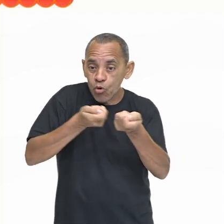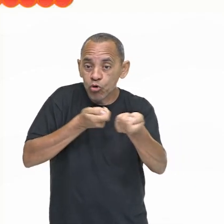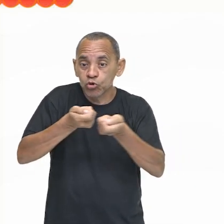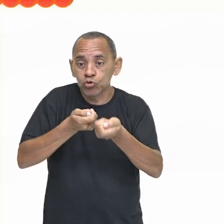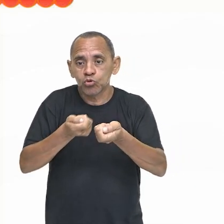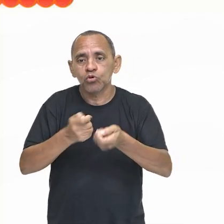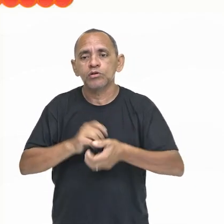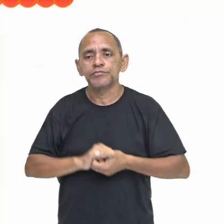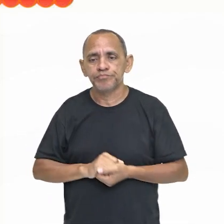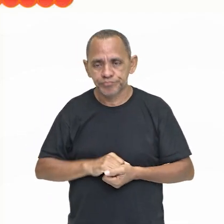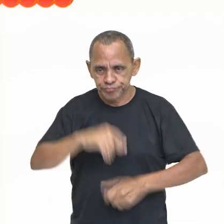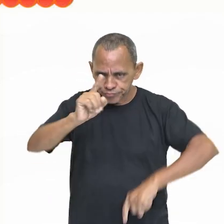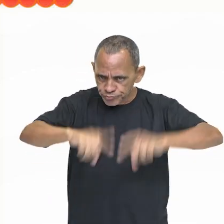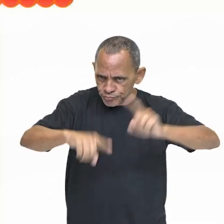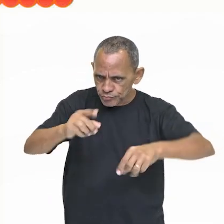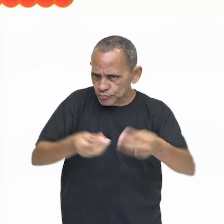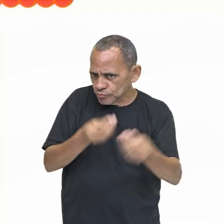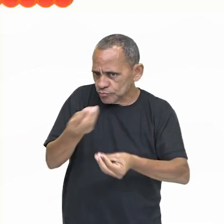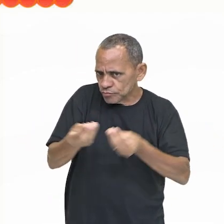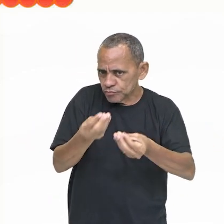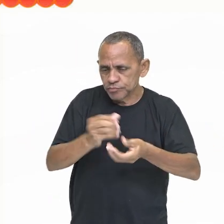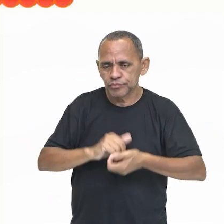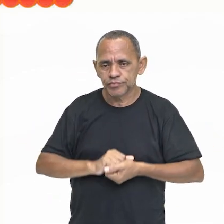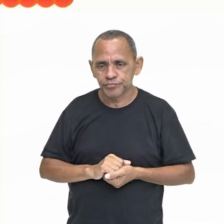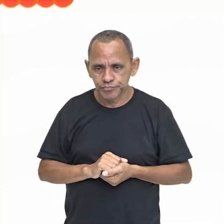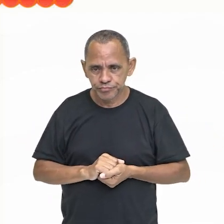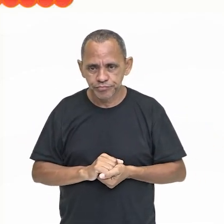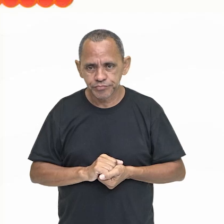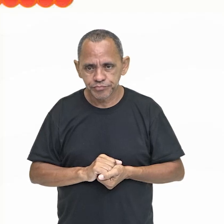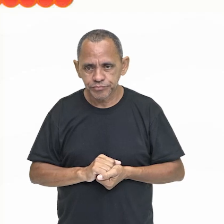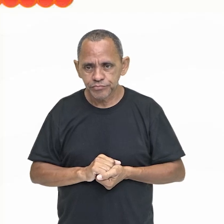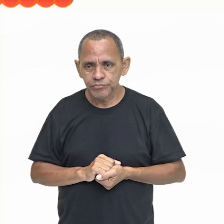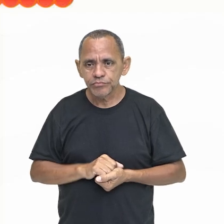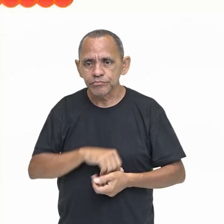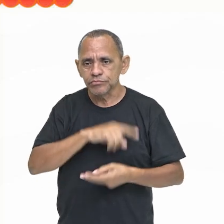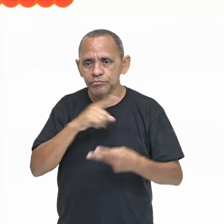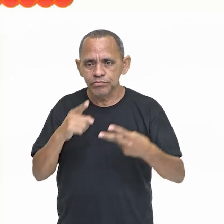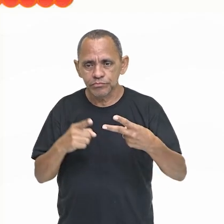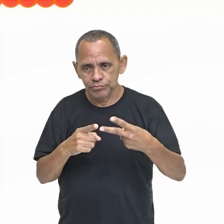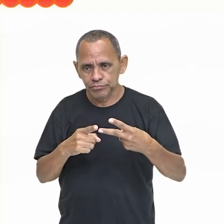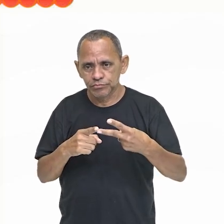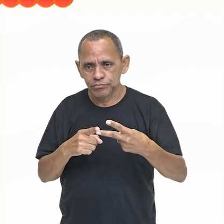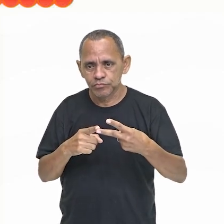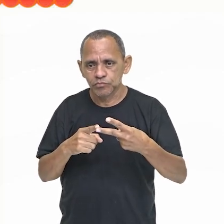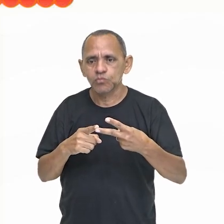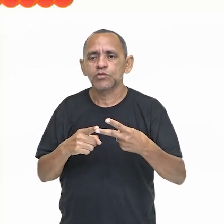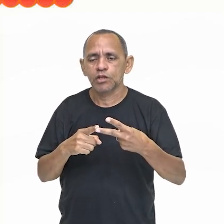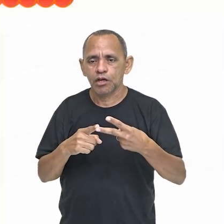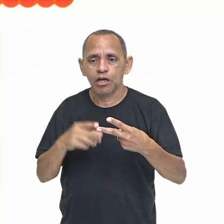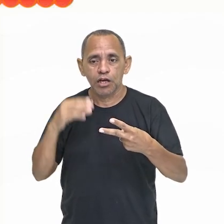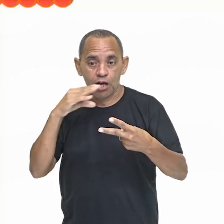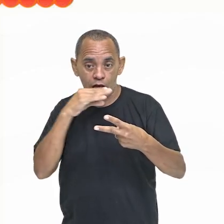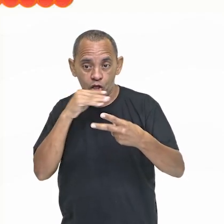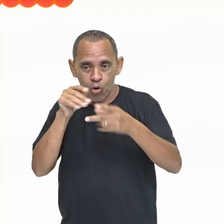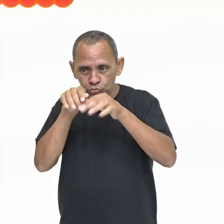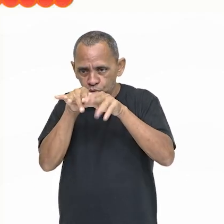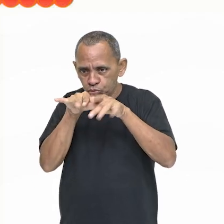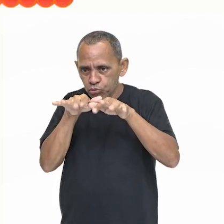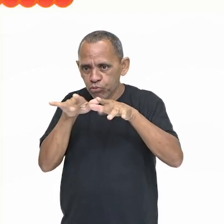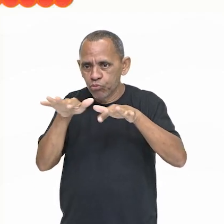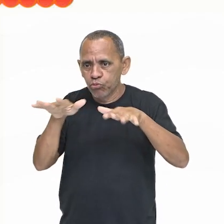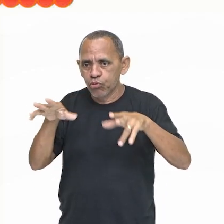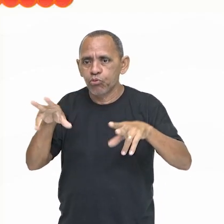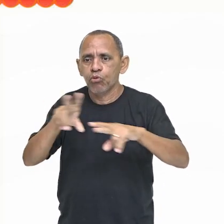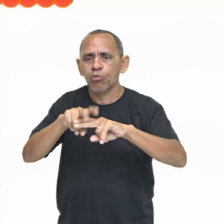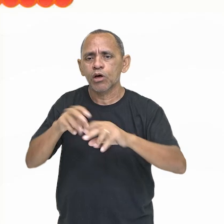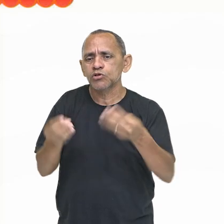aí agora, ó, percebam aí, na convecção térmica, que é a propagação de calor através